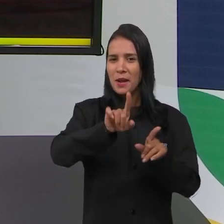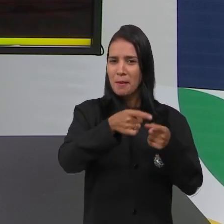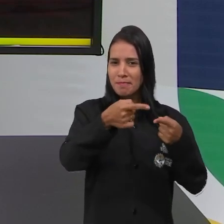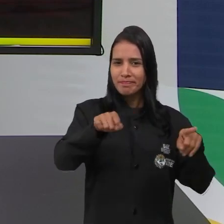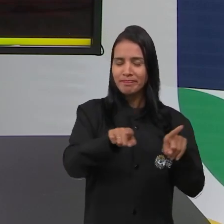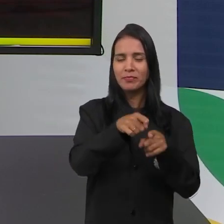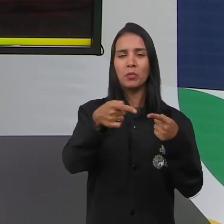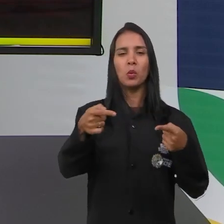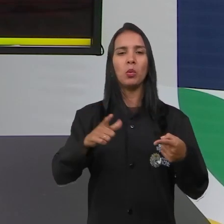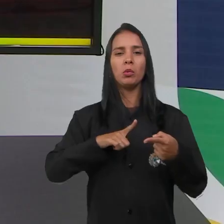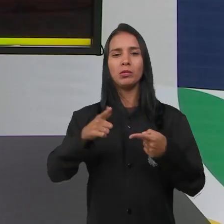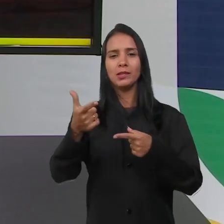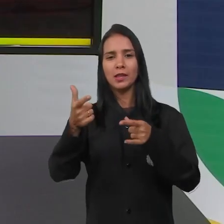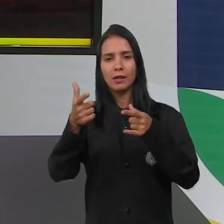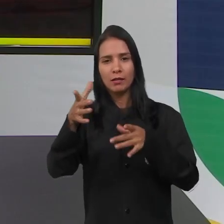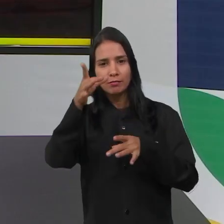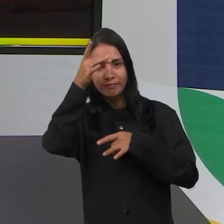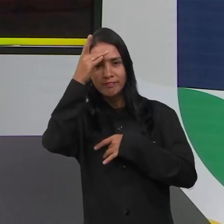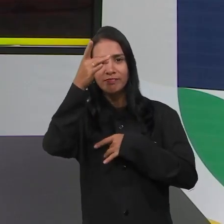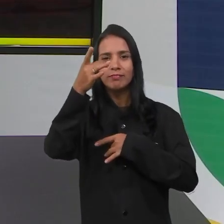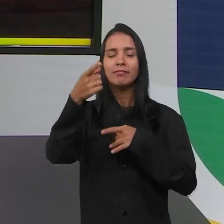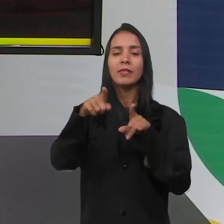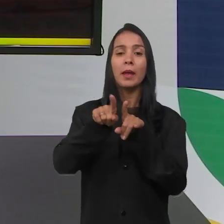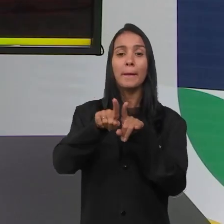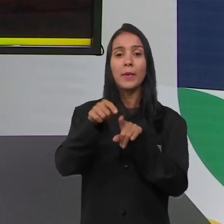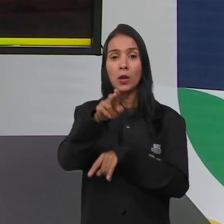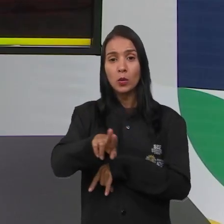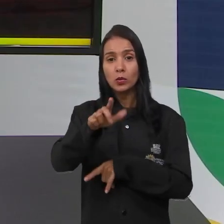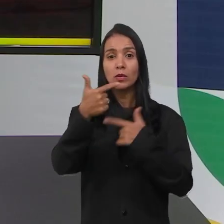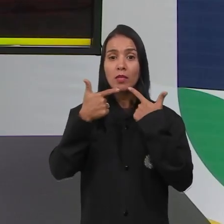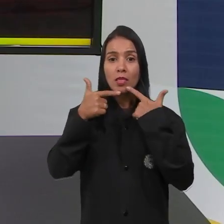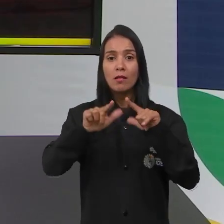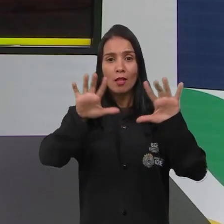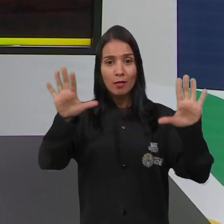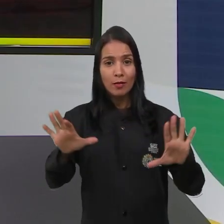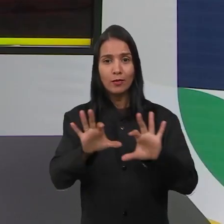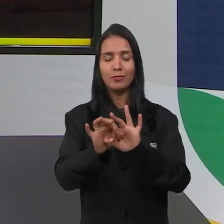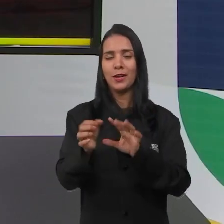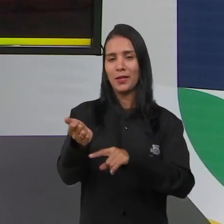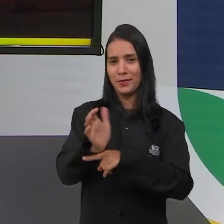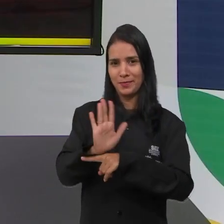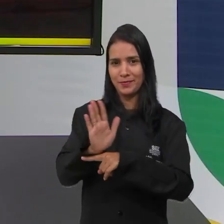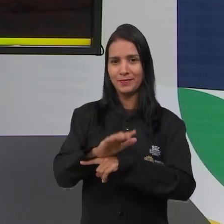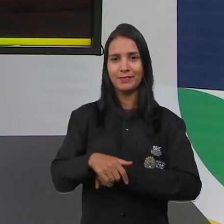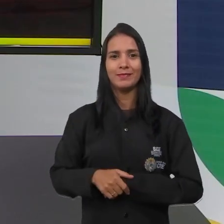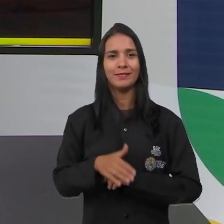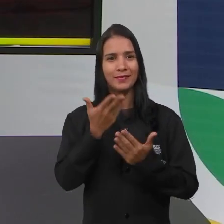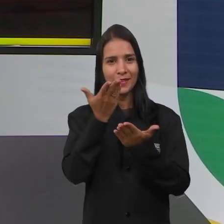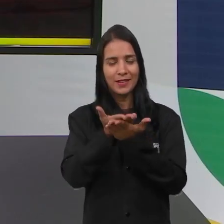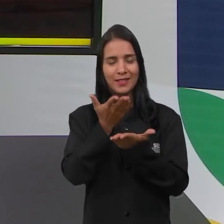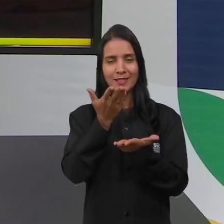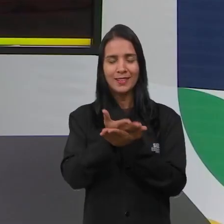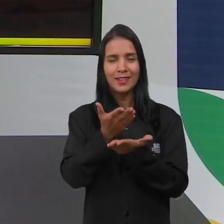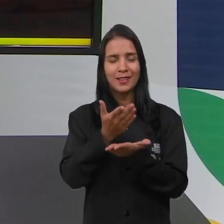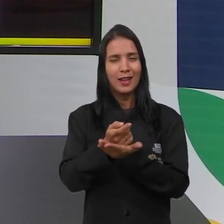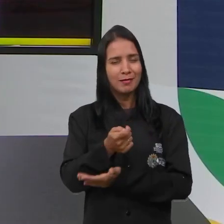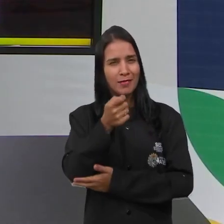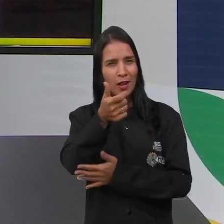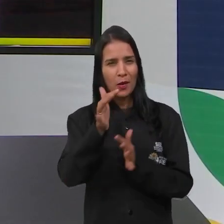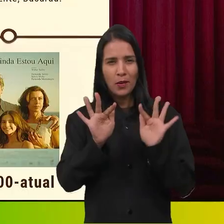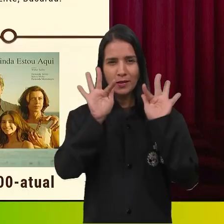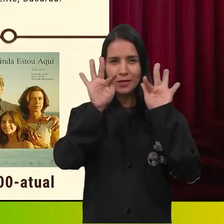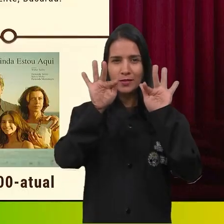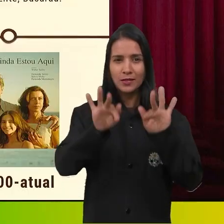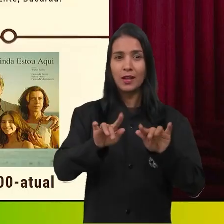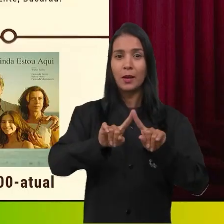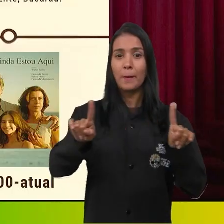diversas modalidades, de diversas linguagens da arte para introduzir no cinema. Então, a nossa aula de hoje está chegando ao final, mas antes